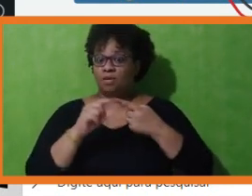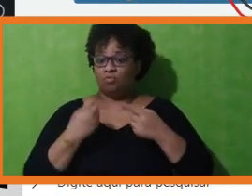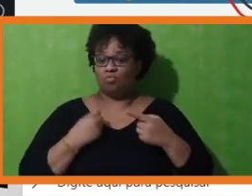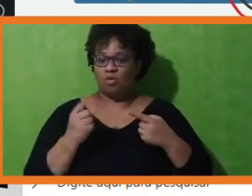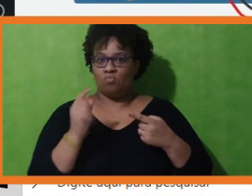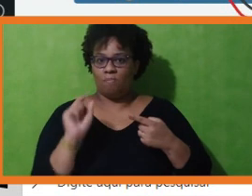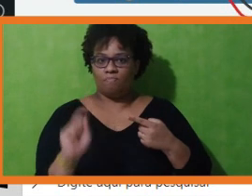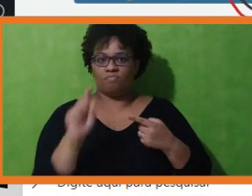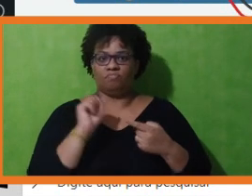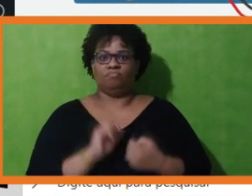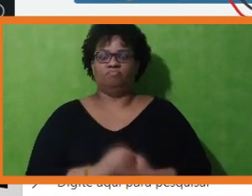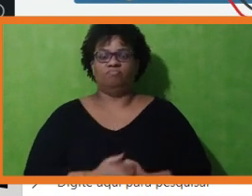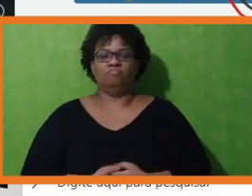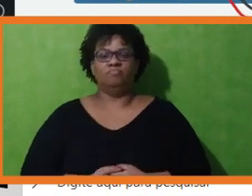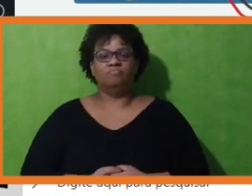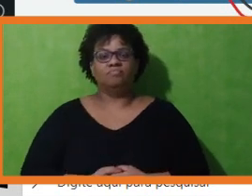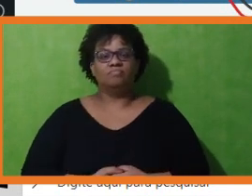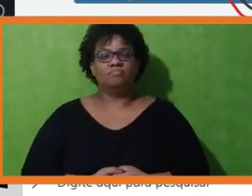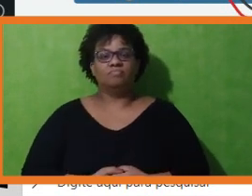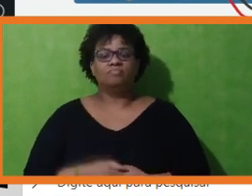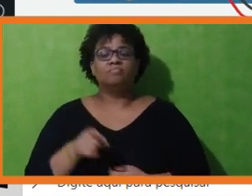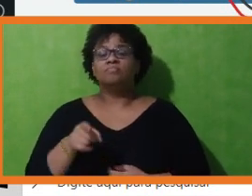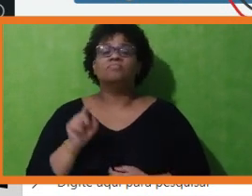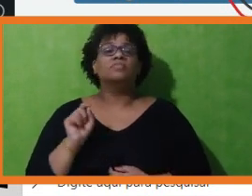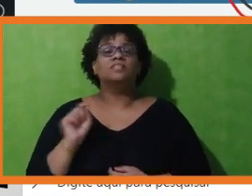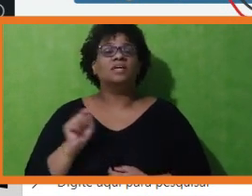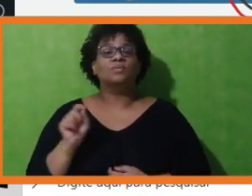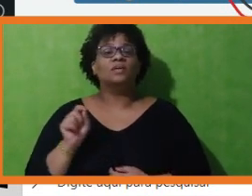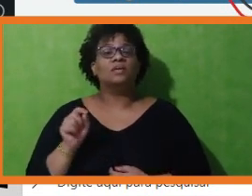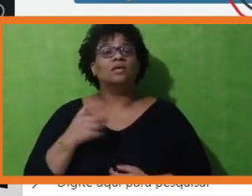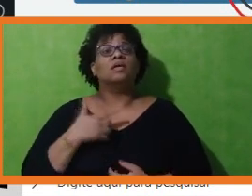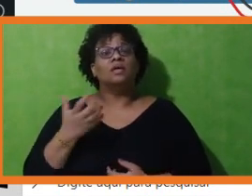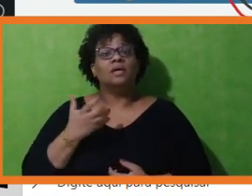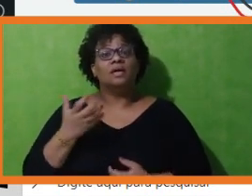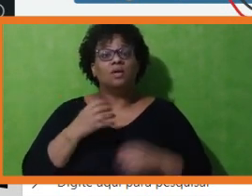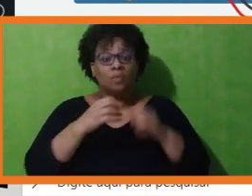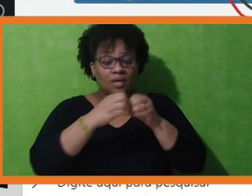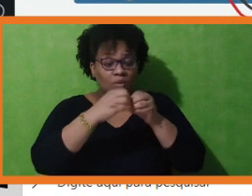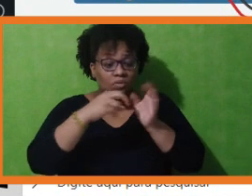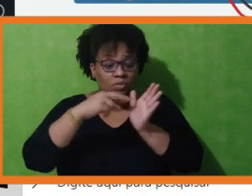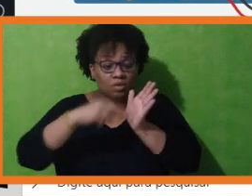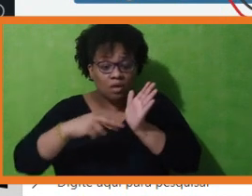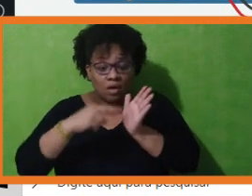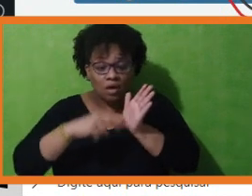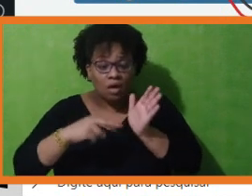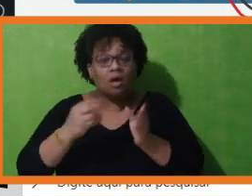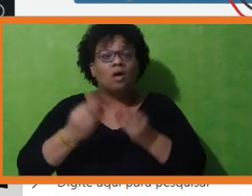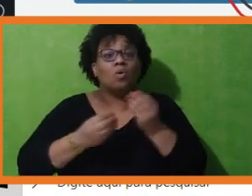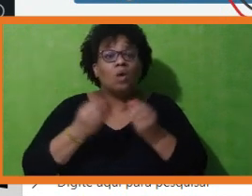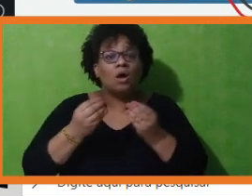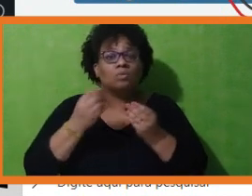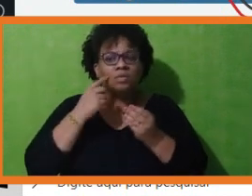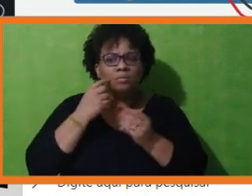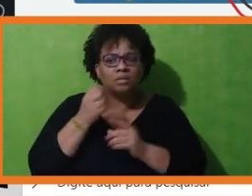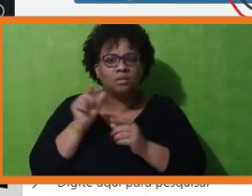Primeiro pin mode, vamos lá, botão 1. O botão 1, ele é o quê? Eu quero que o Arduino leia qual é o estado do